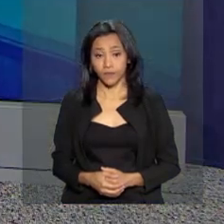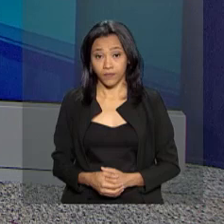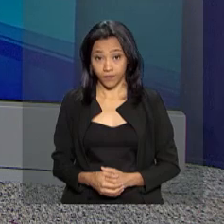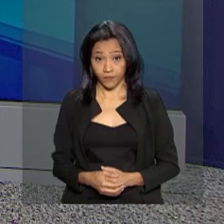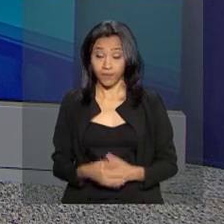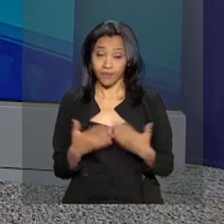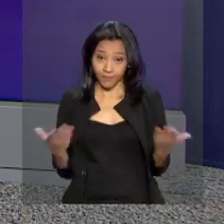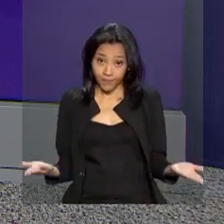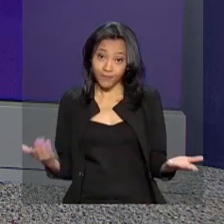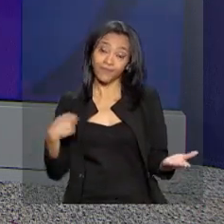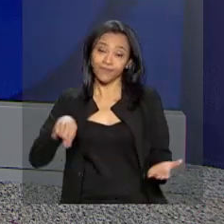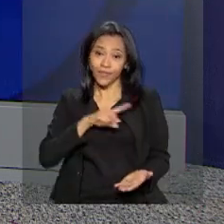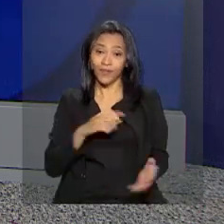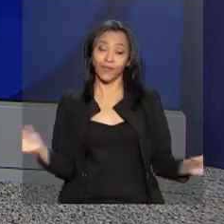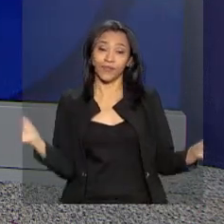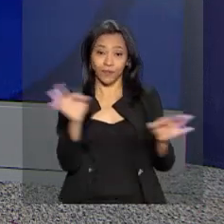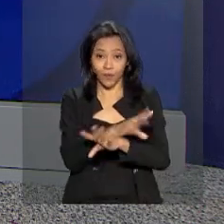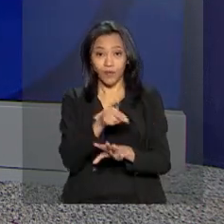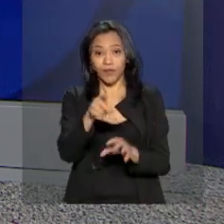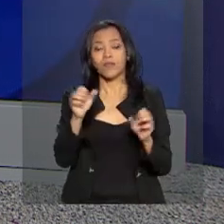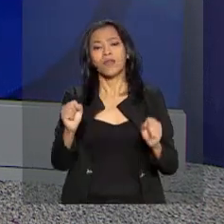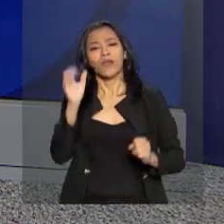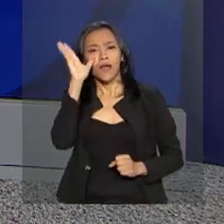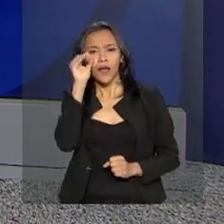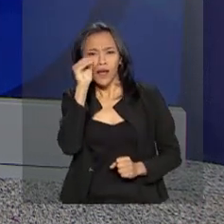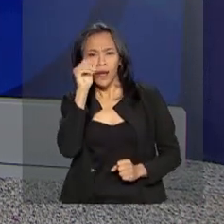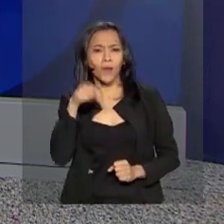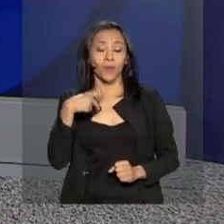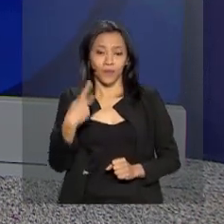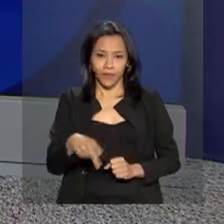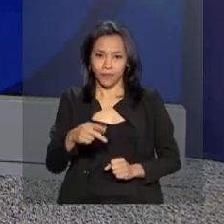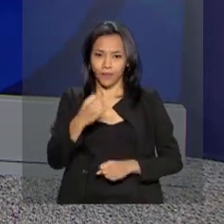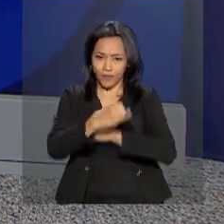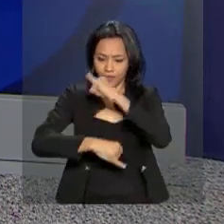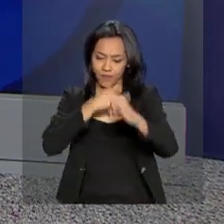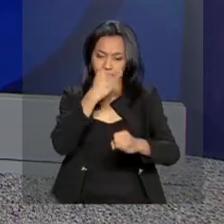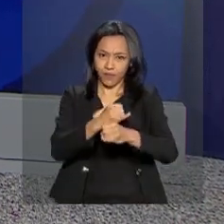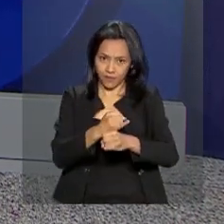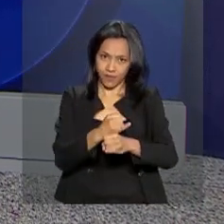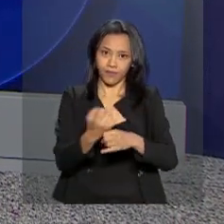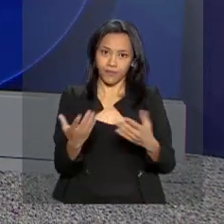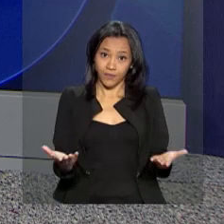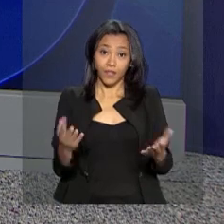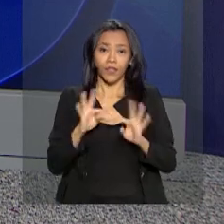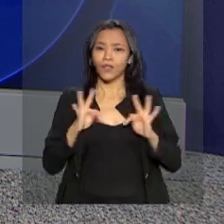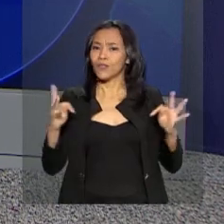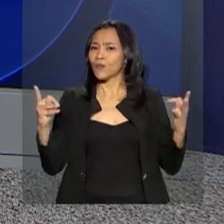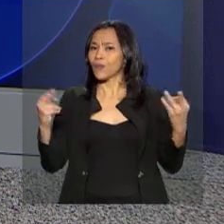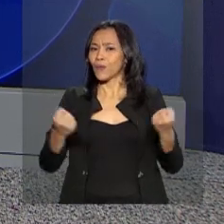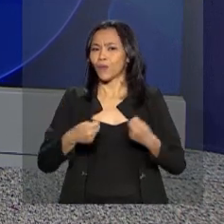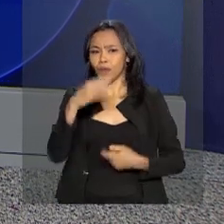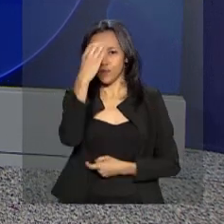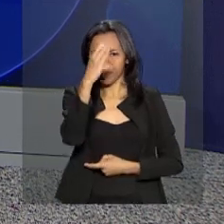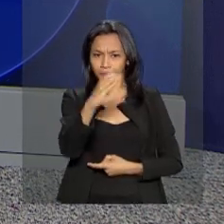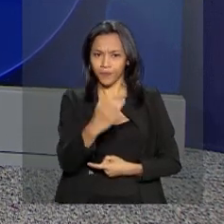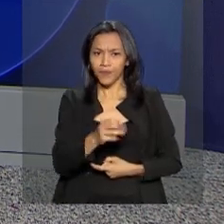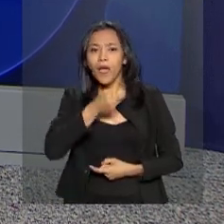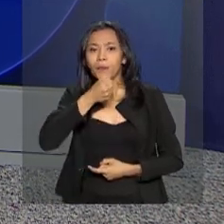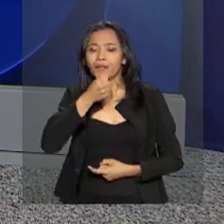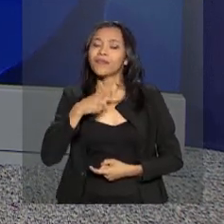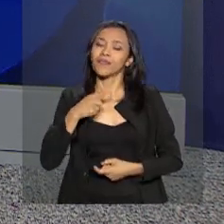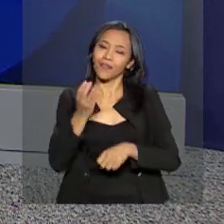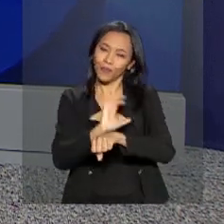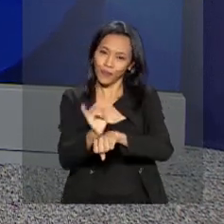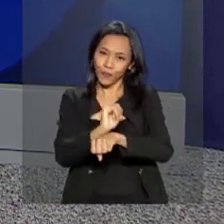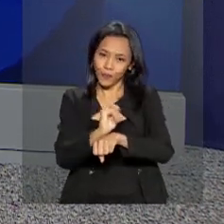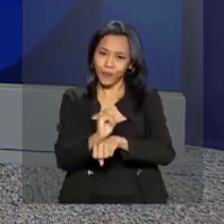Bom, nós ficamos por aqui e você acompanha a nossa programação ao vivo pelo site da NBR. E todas as reportagens estão em nosso canal no